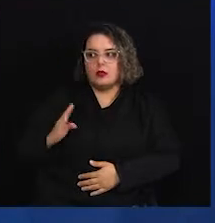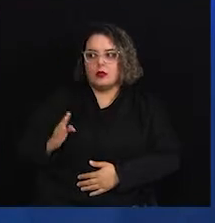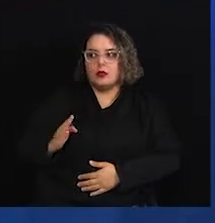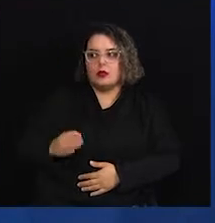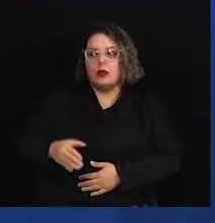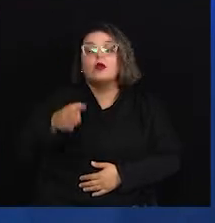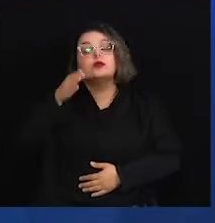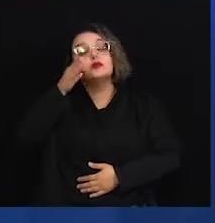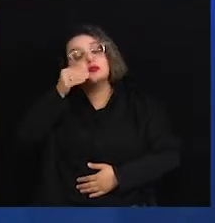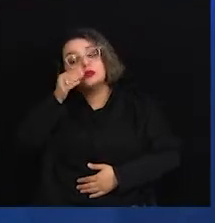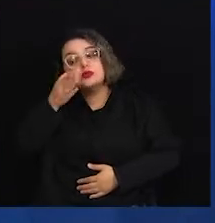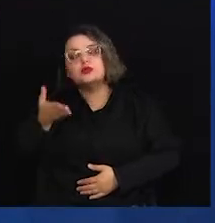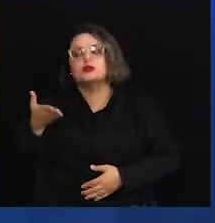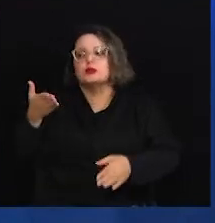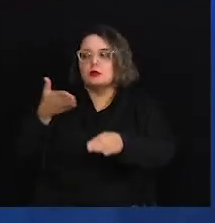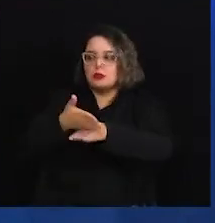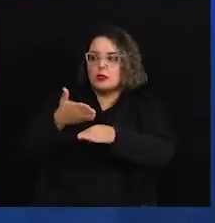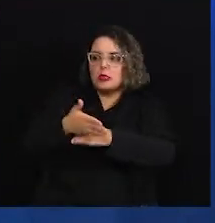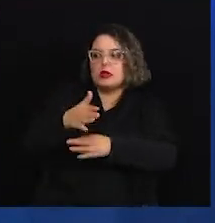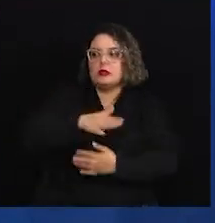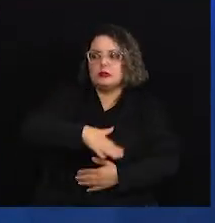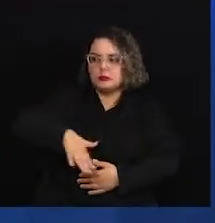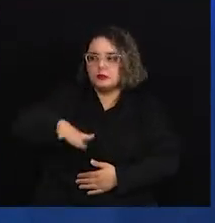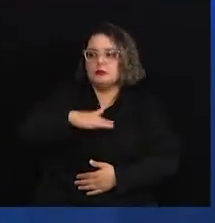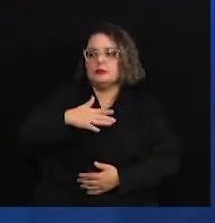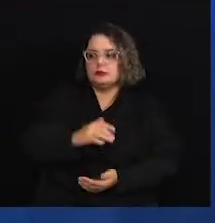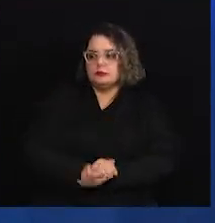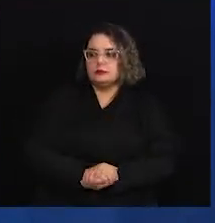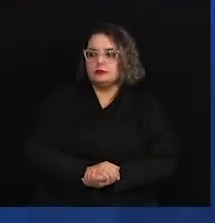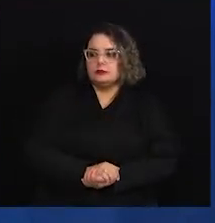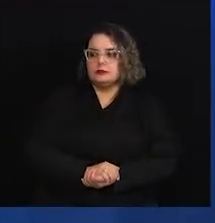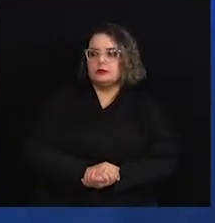vou chamar de curiosos que estão participando desse mercado, tá?